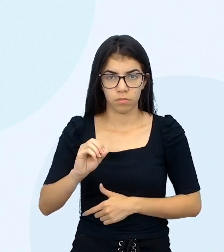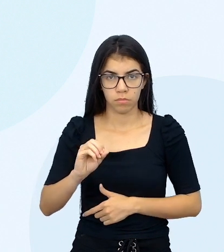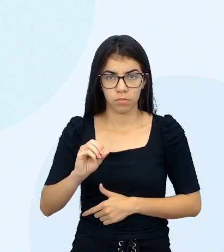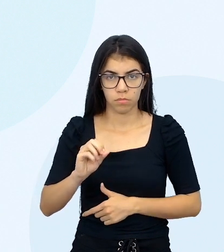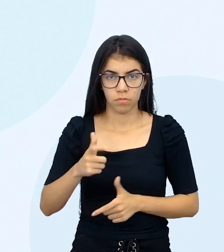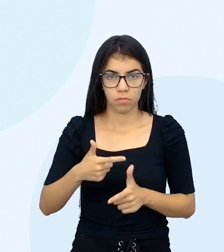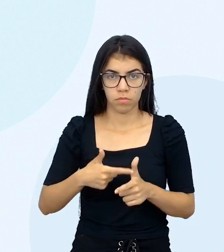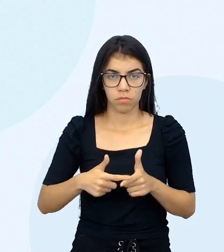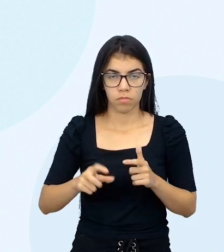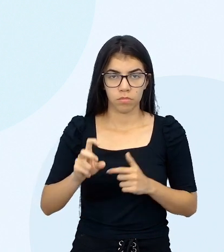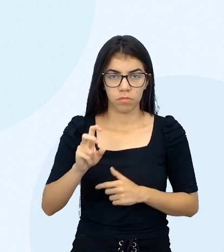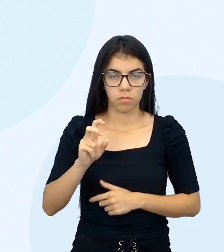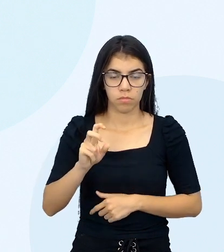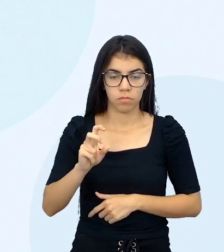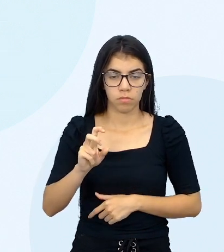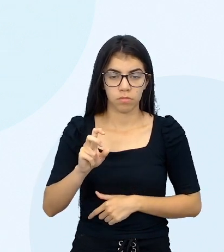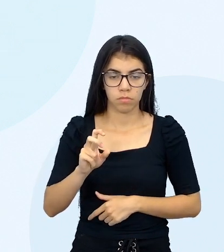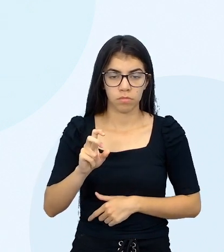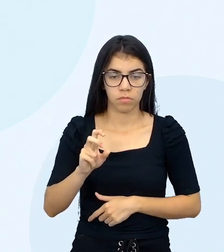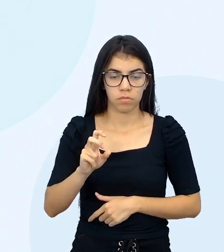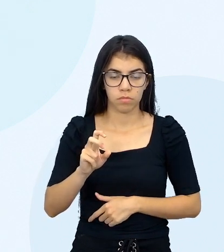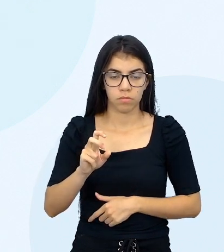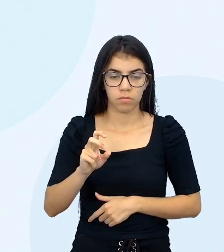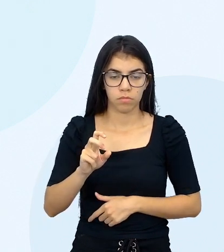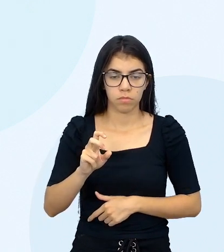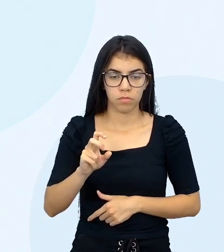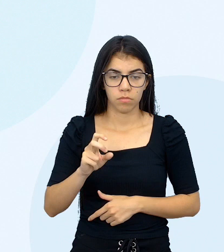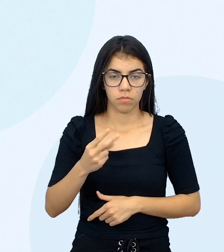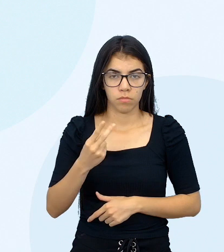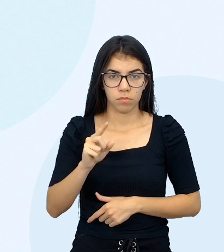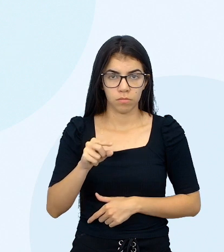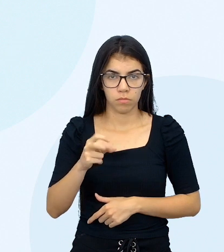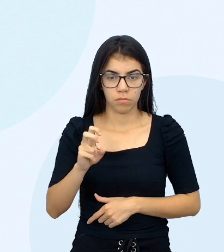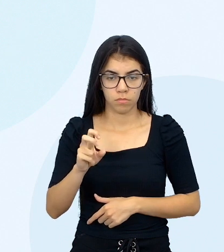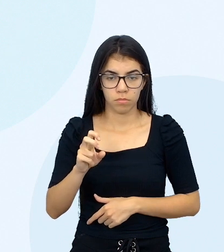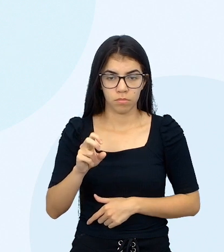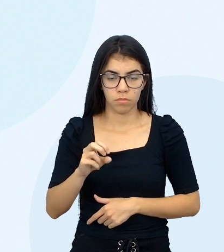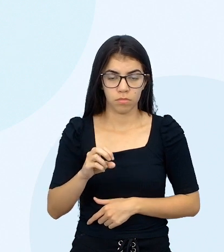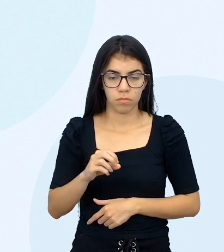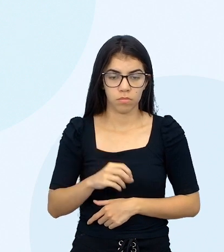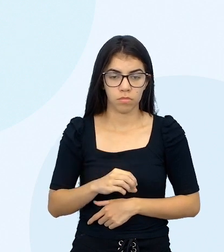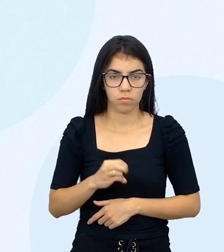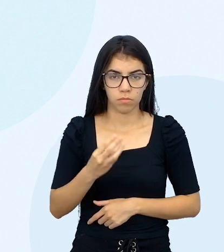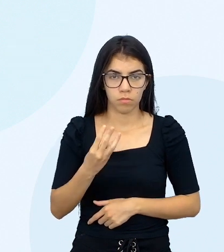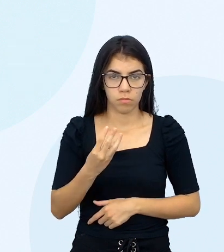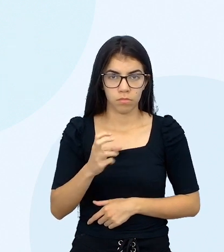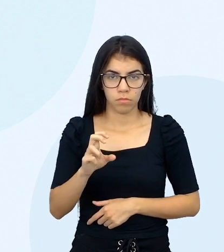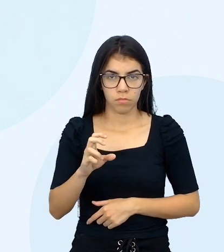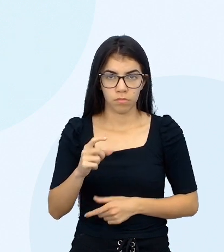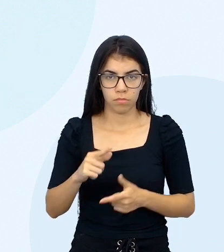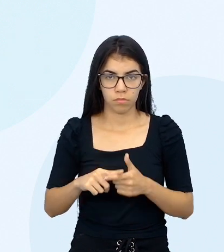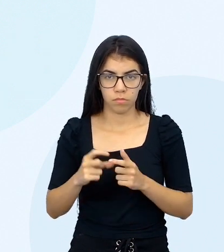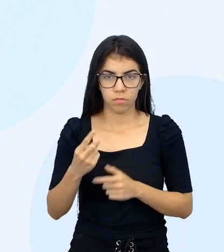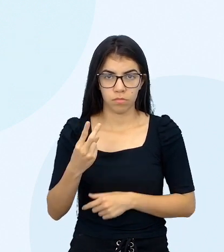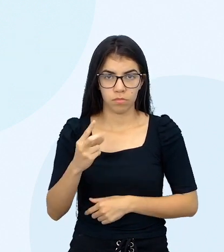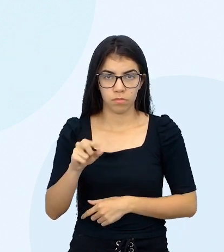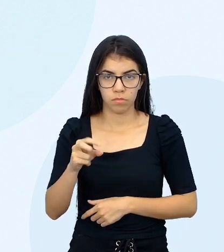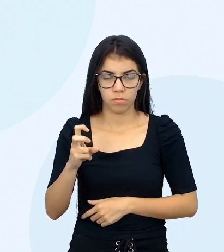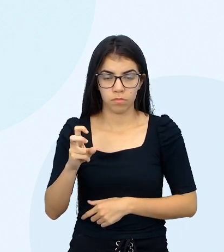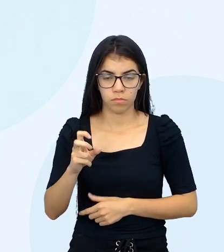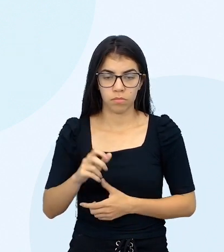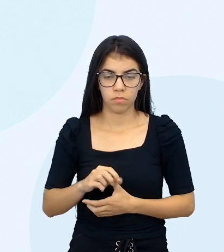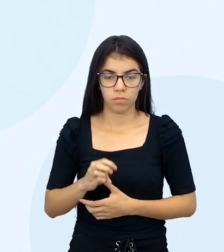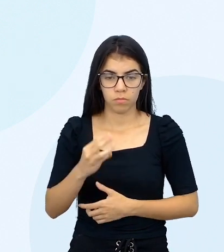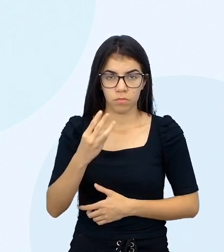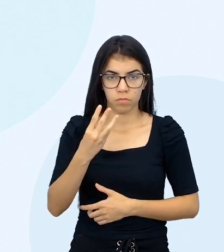metade de 5. Isso. Metade de 70, 35. metade de 5. 2,5. 35 mais 2,5. 37,5. 37,5 de